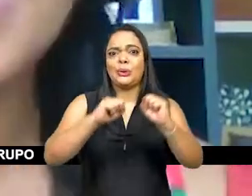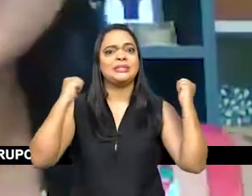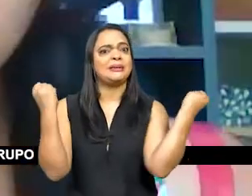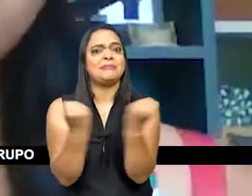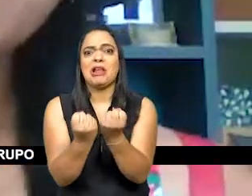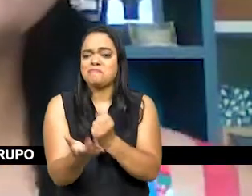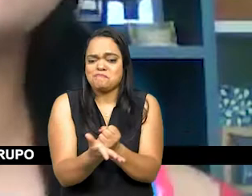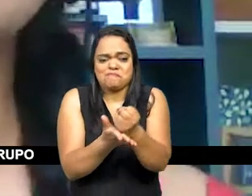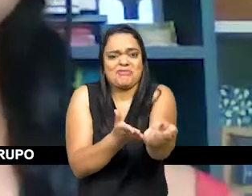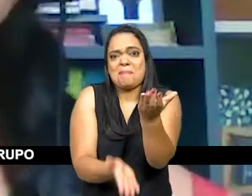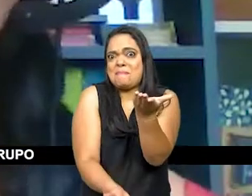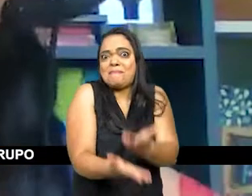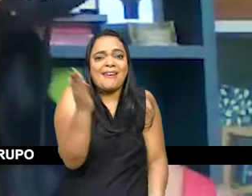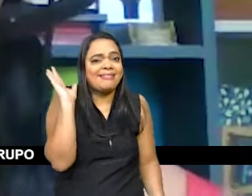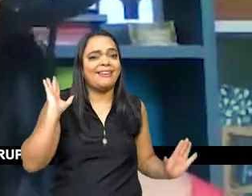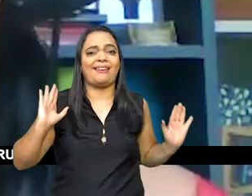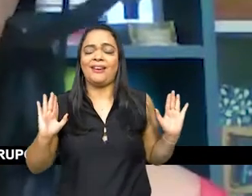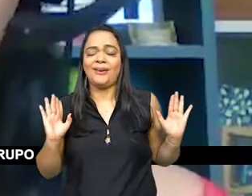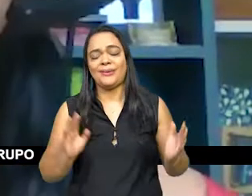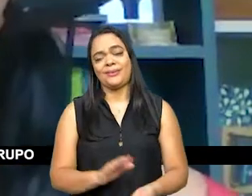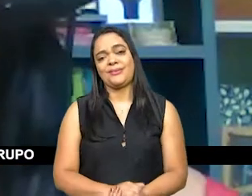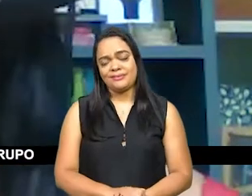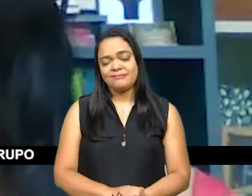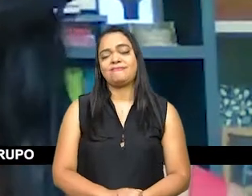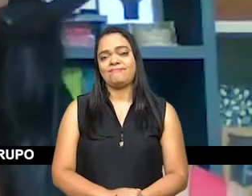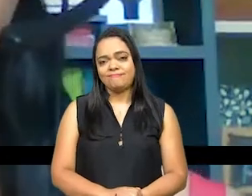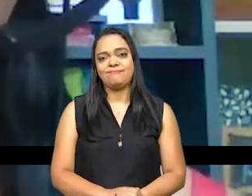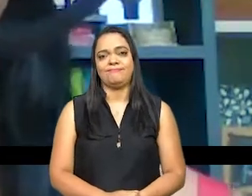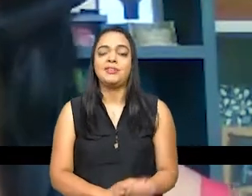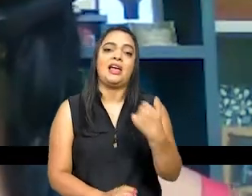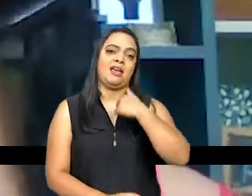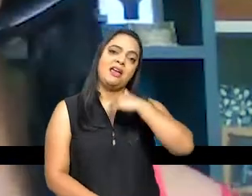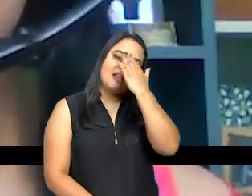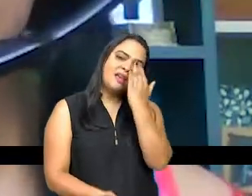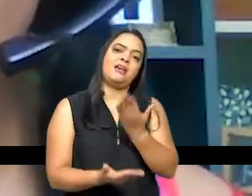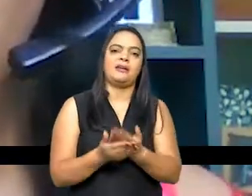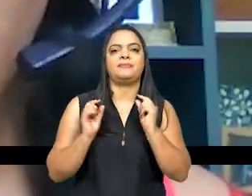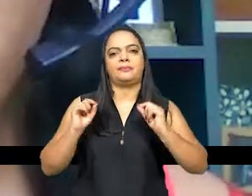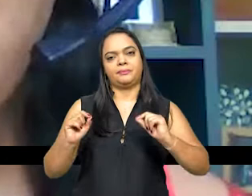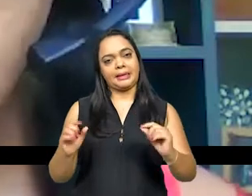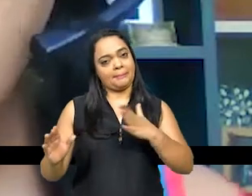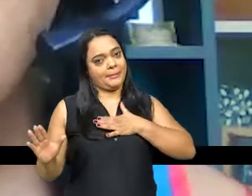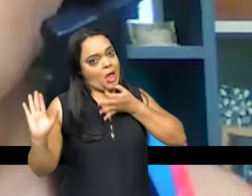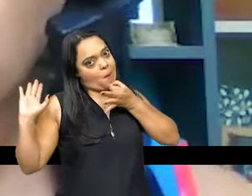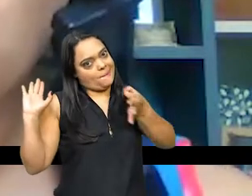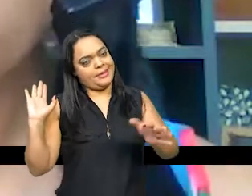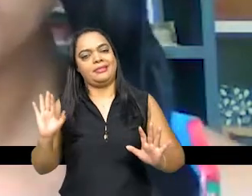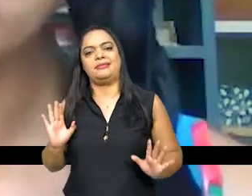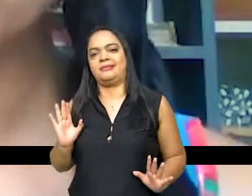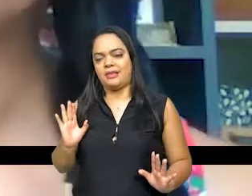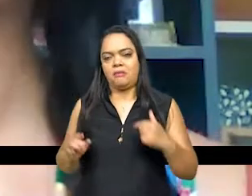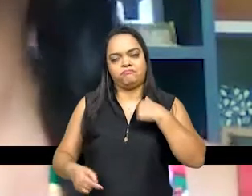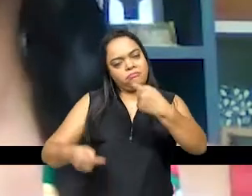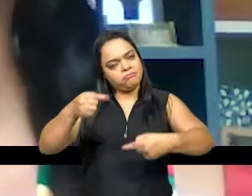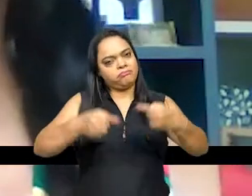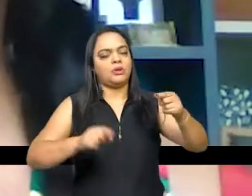quem quer que seja que a gente tenha trazido para conversar com o nosso grupo. E eu acredito, né, e na minha tese essa é uma questão